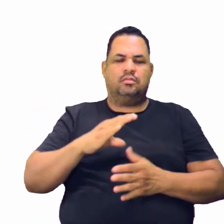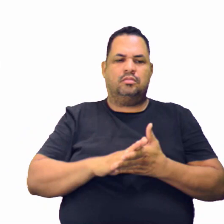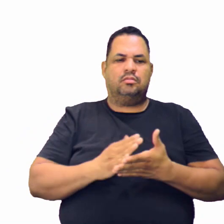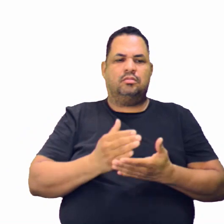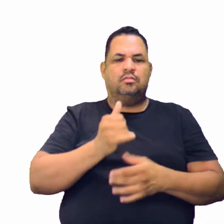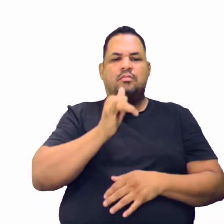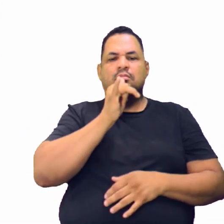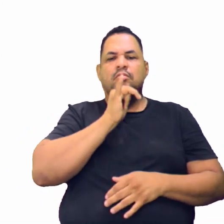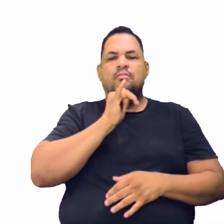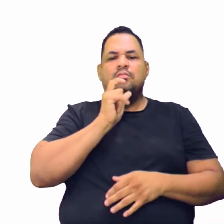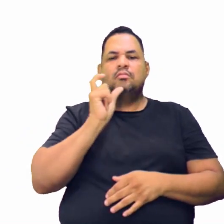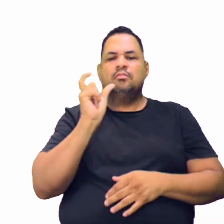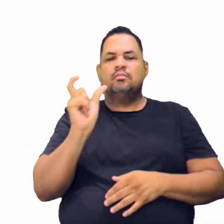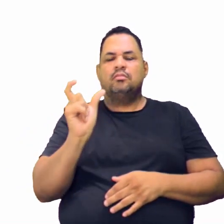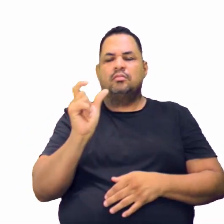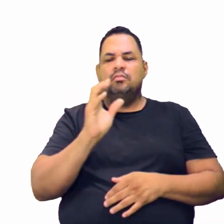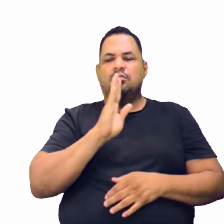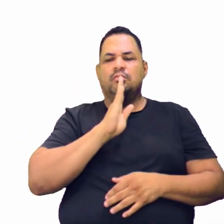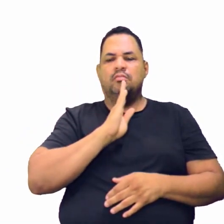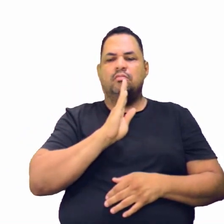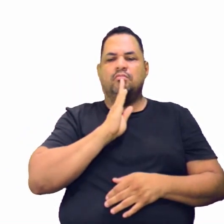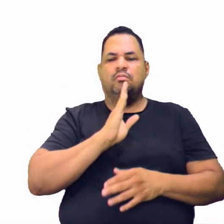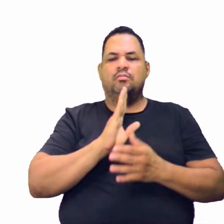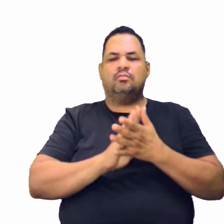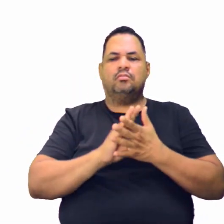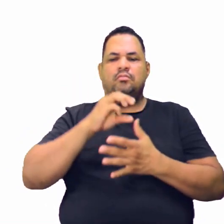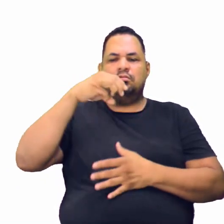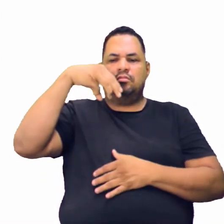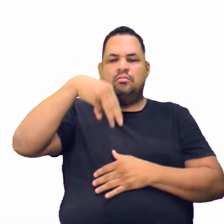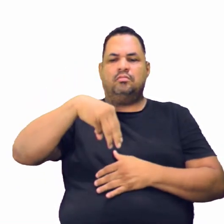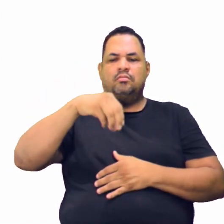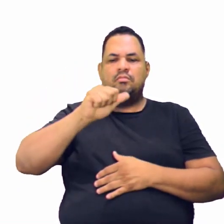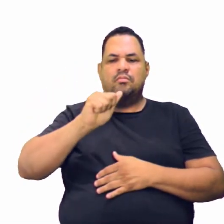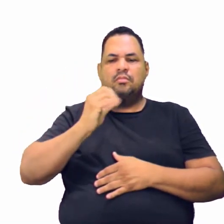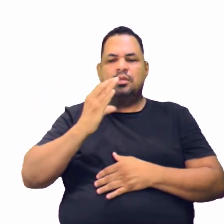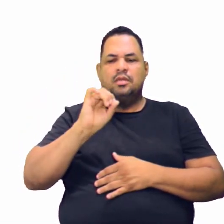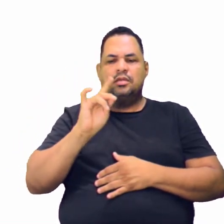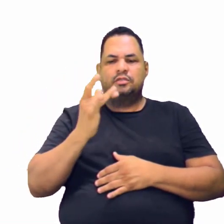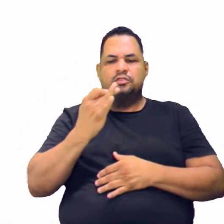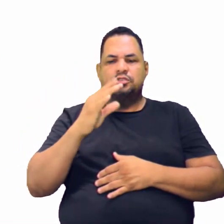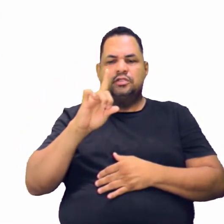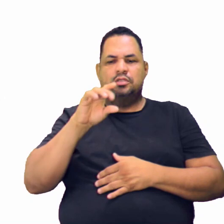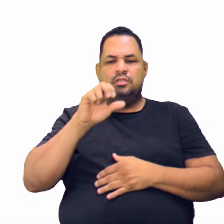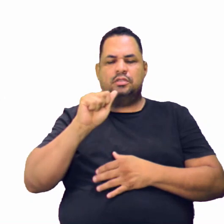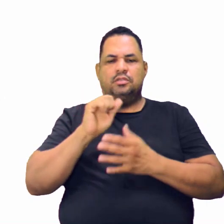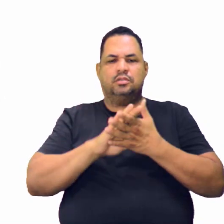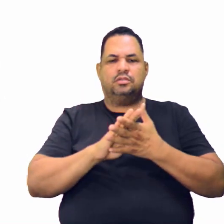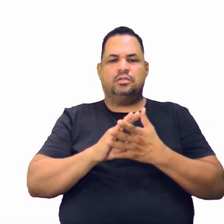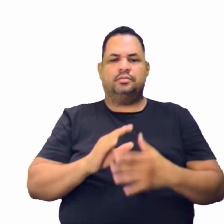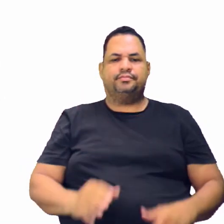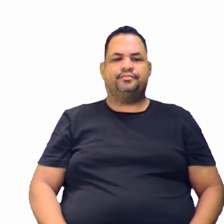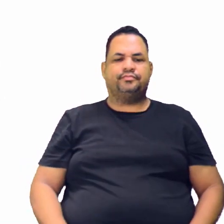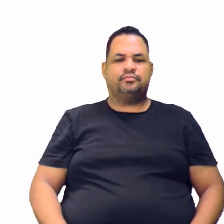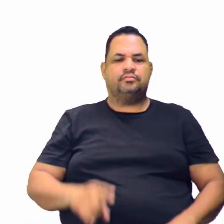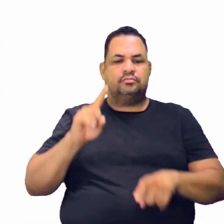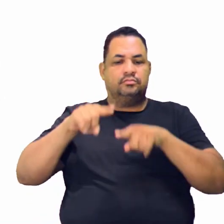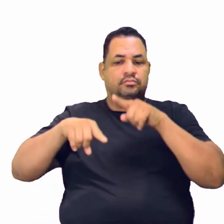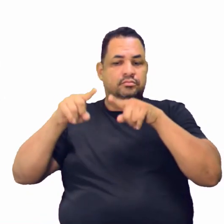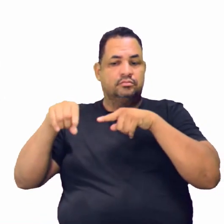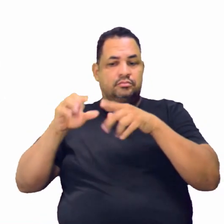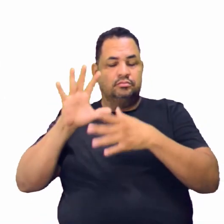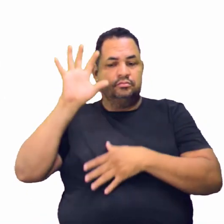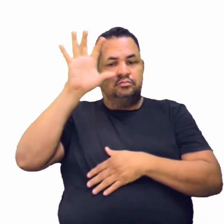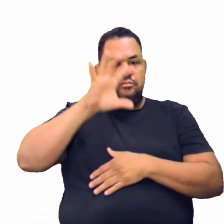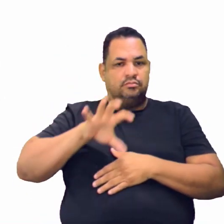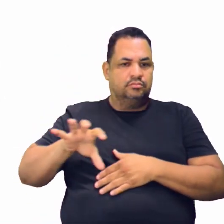Vamos no caso da palavra bem conhecida, macaxeira, aipim, tá certo? Mandioca, é uma variação